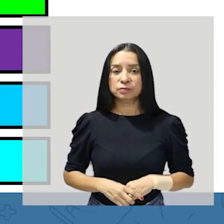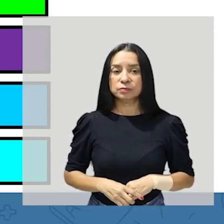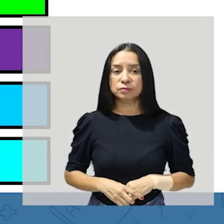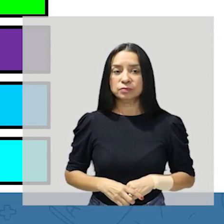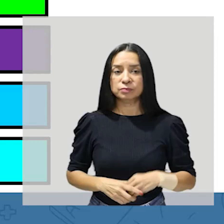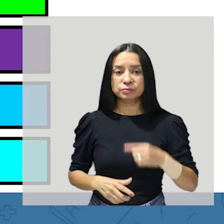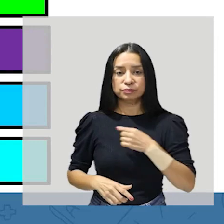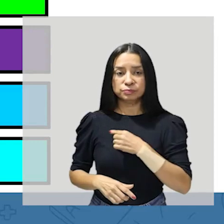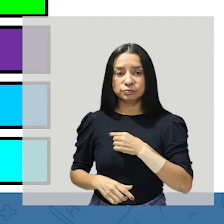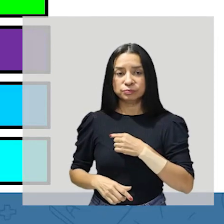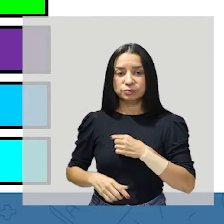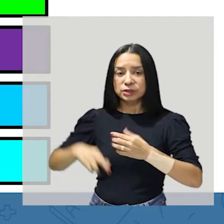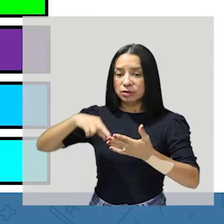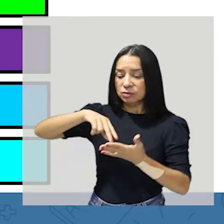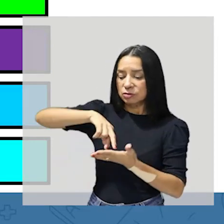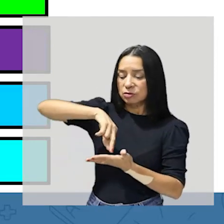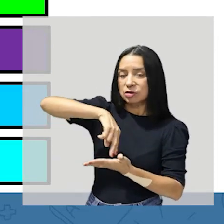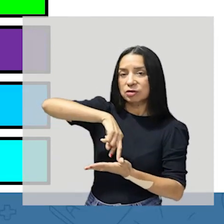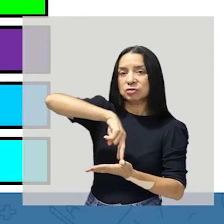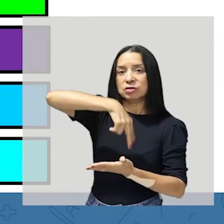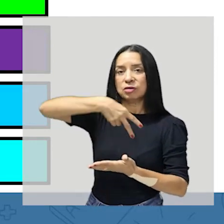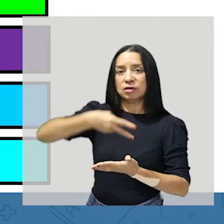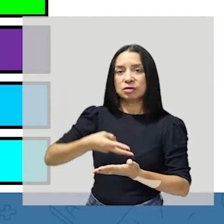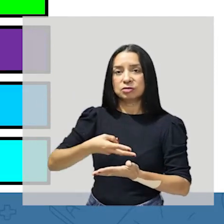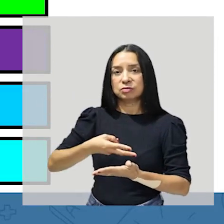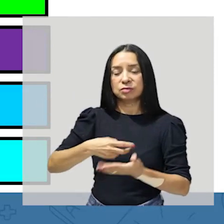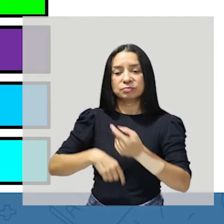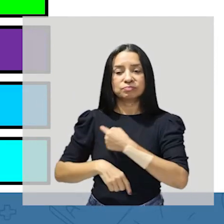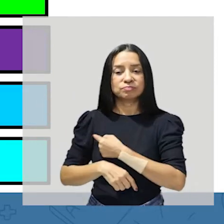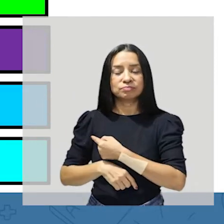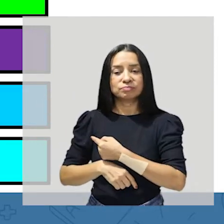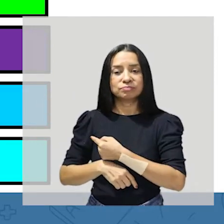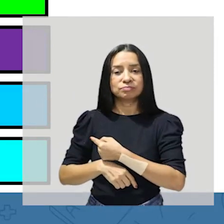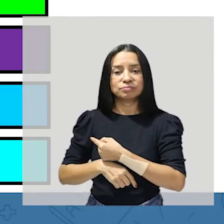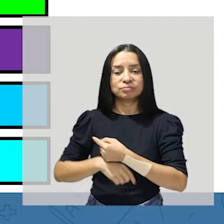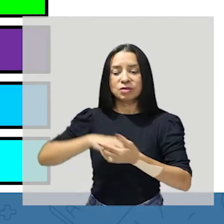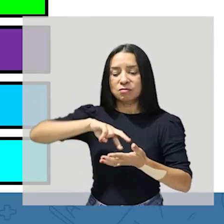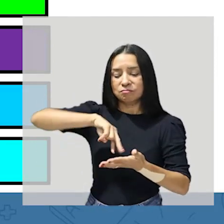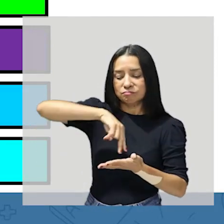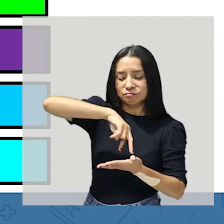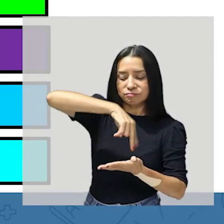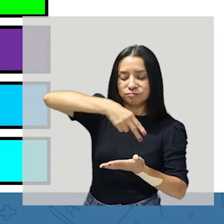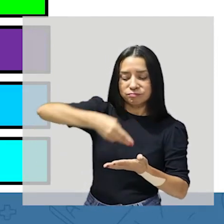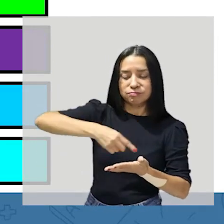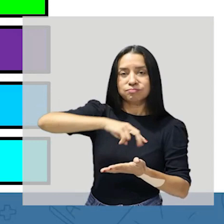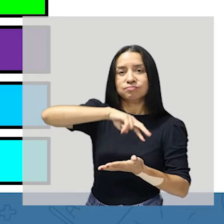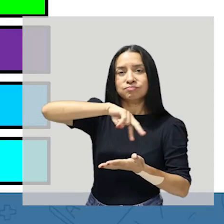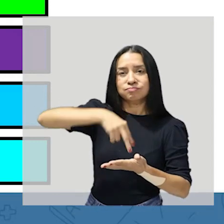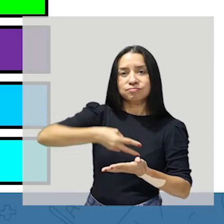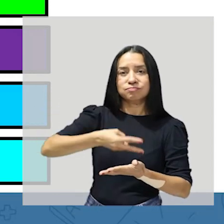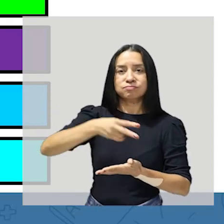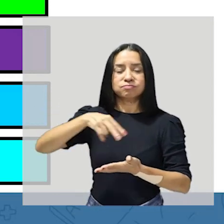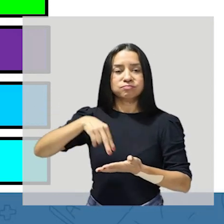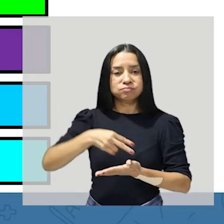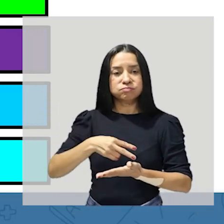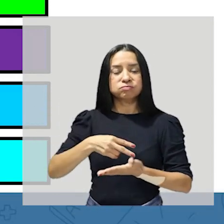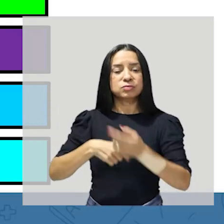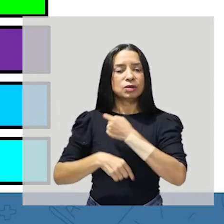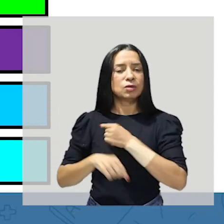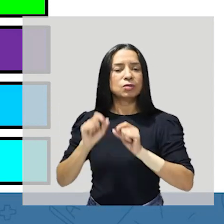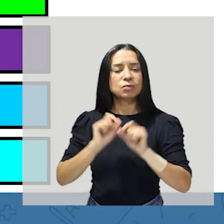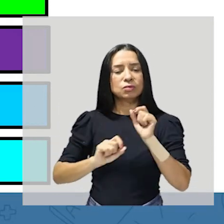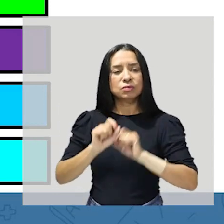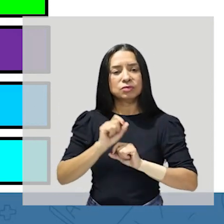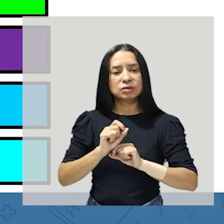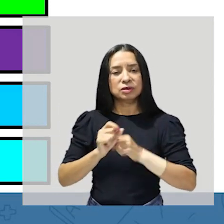ginástica rítmica, pessoal, ó. A ginástica rítmica, vale eu frisar para vocês que a ginástica